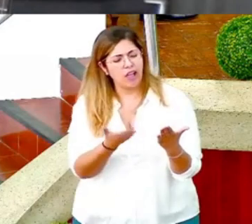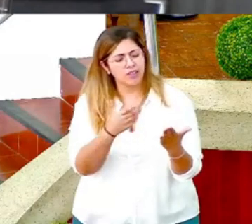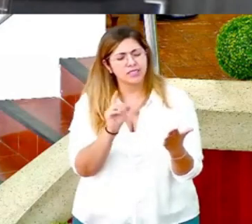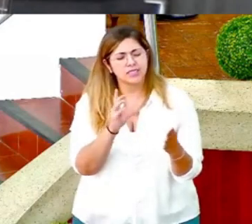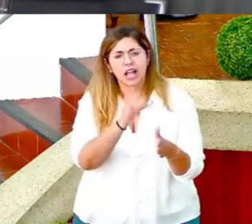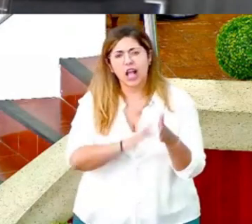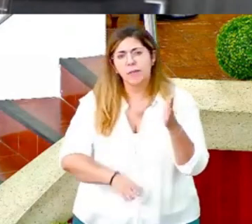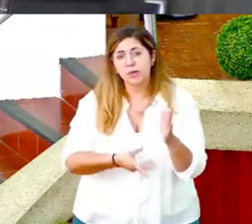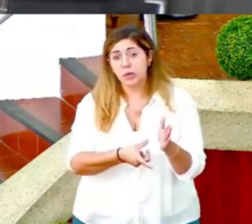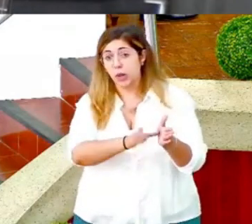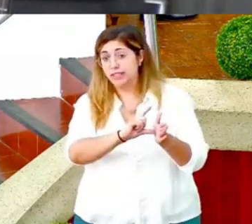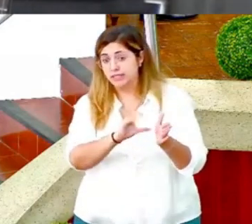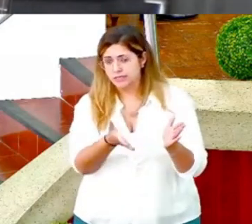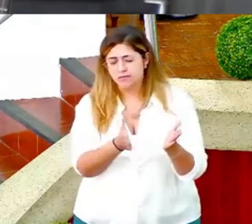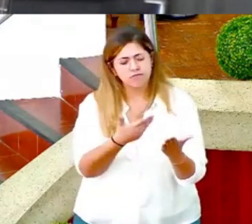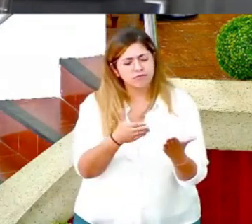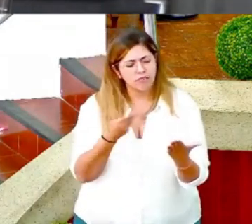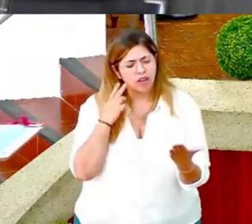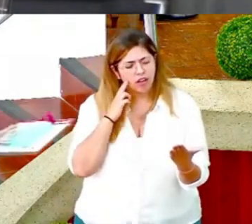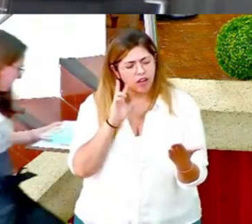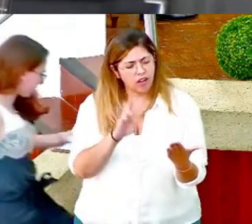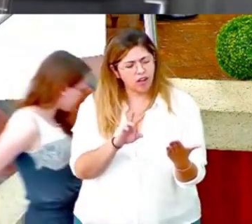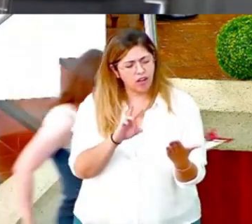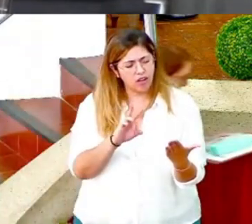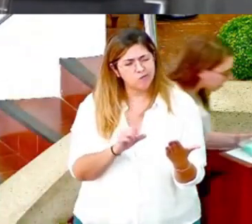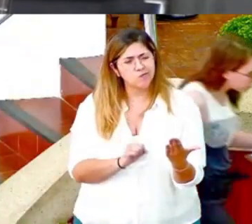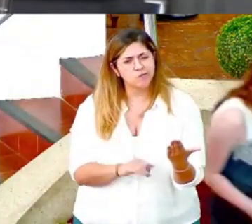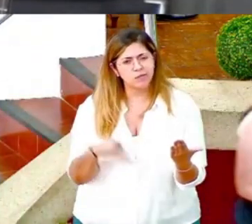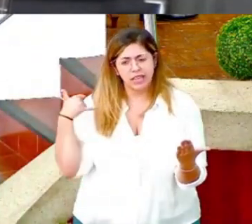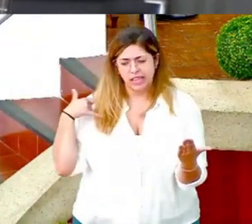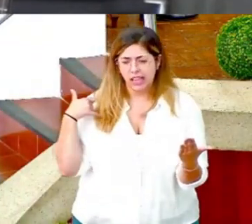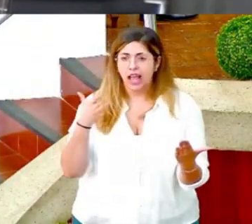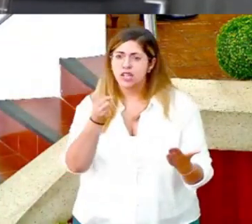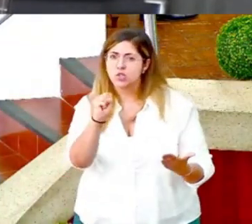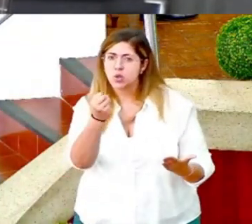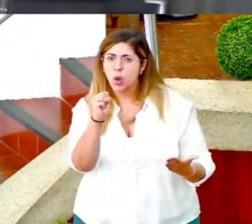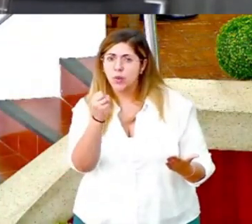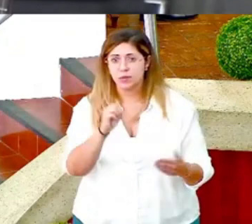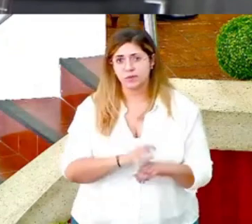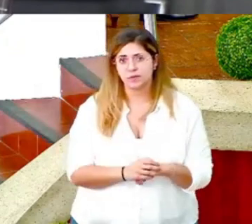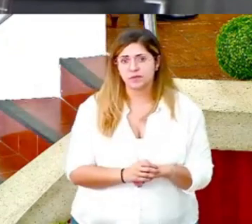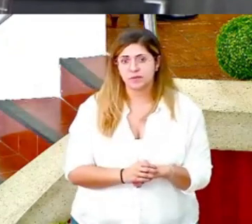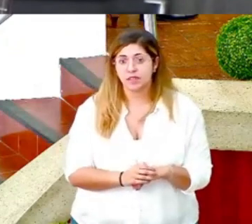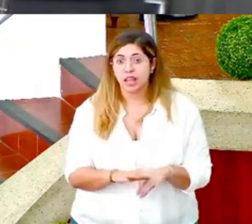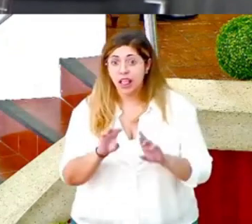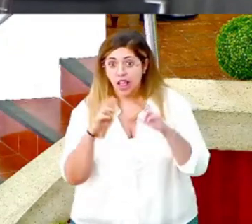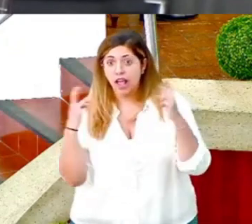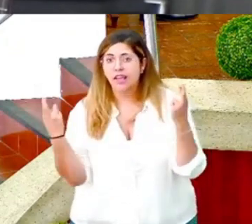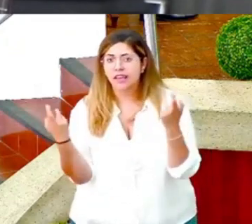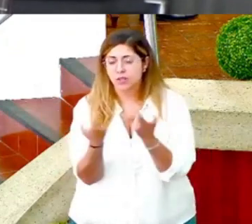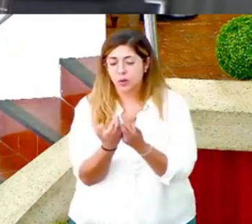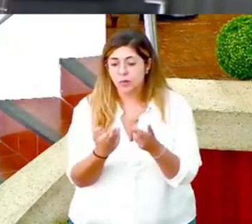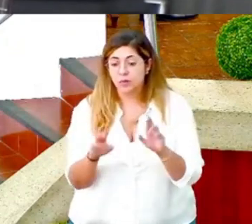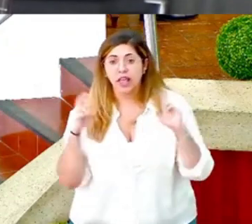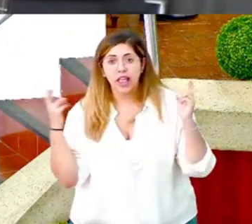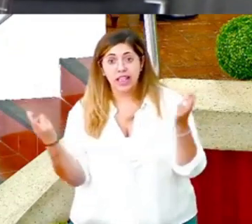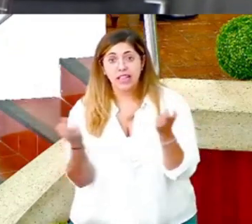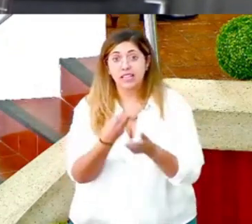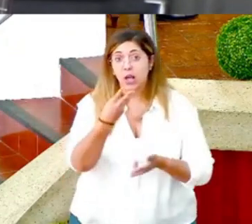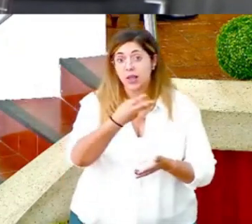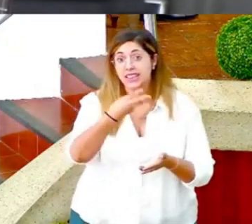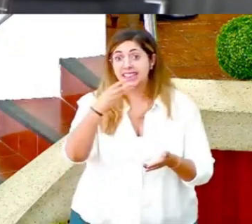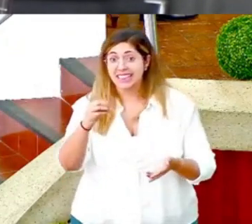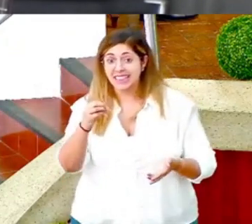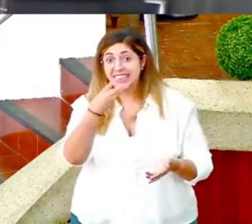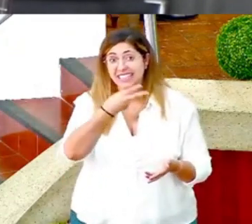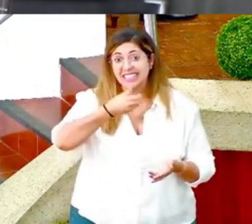ver que está escrito lá, tinha Josias 8 anos de idade quando começou a reinar, e reinou